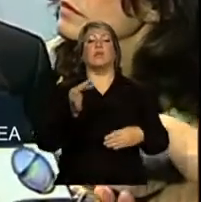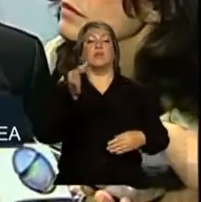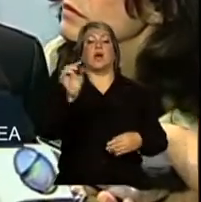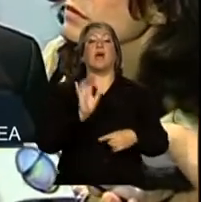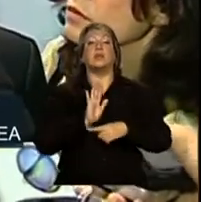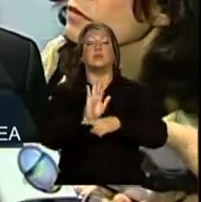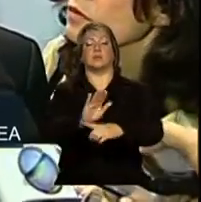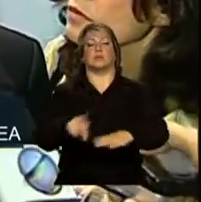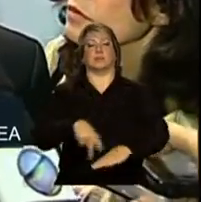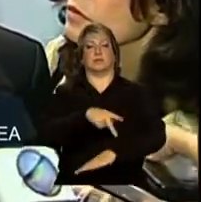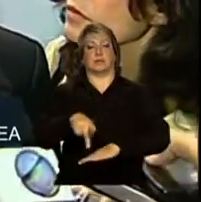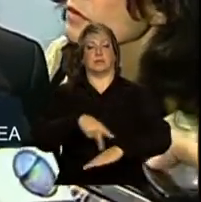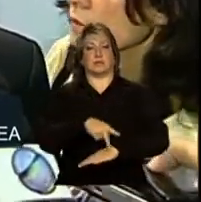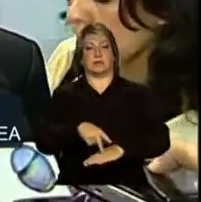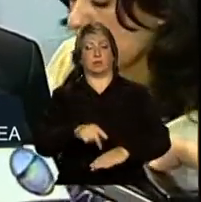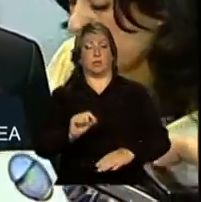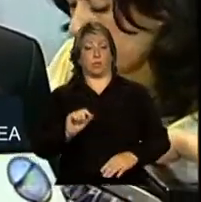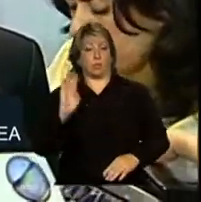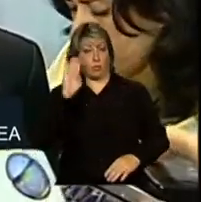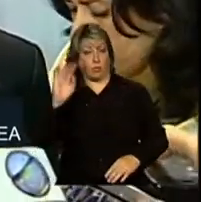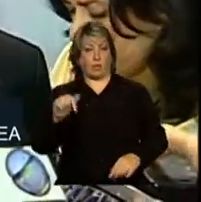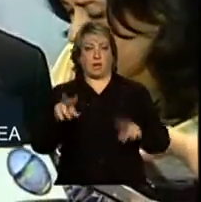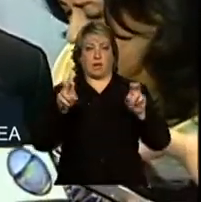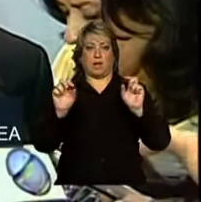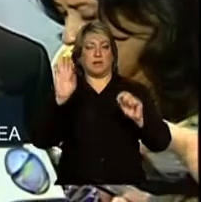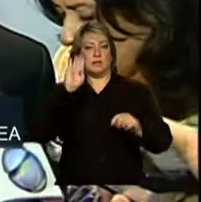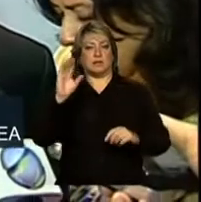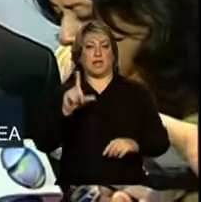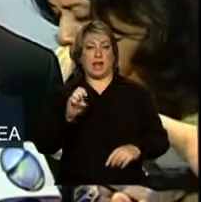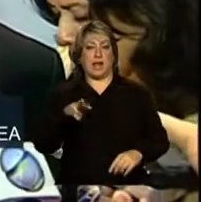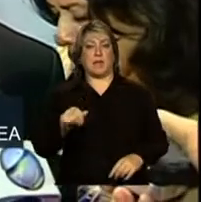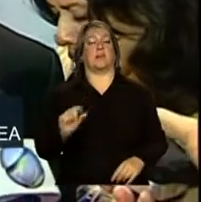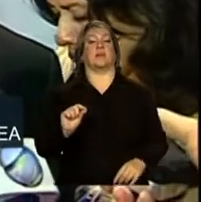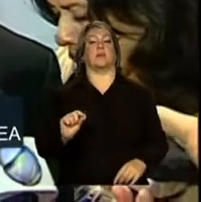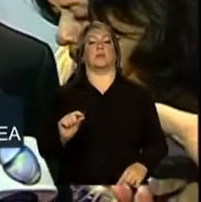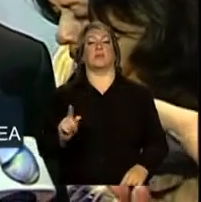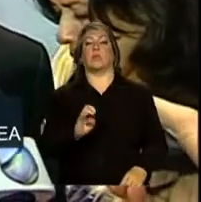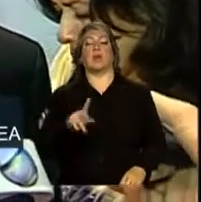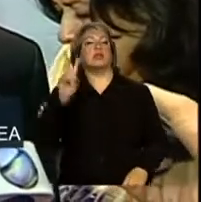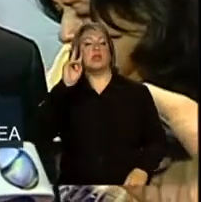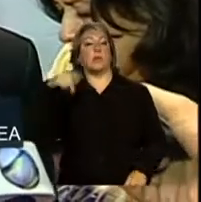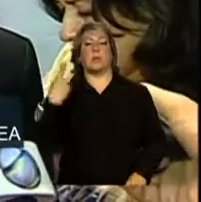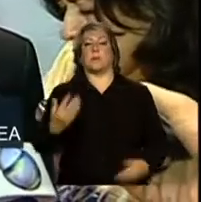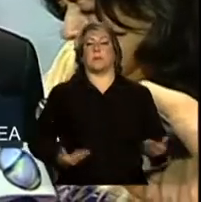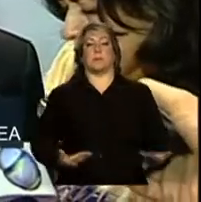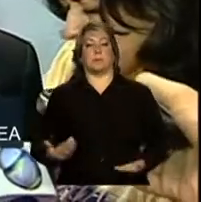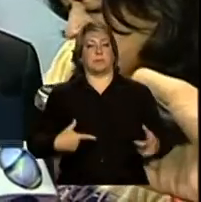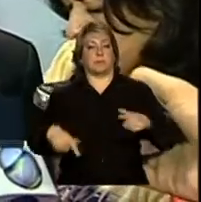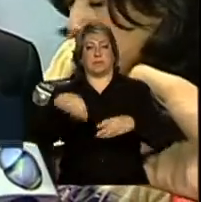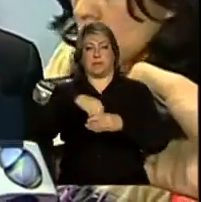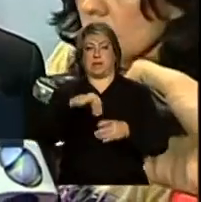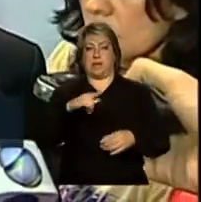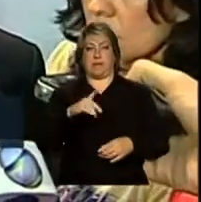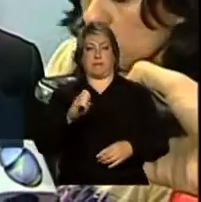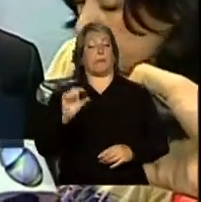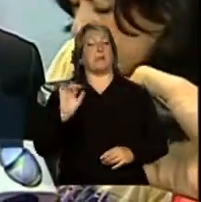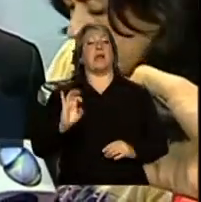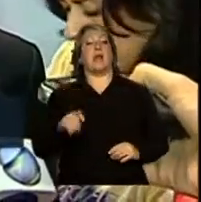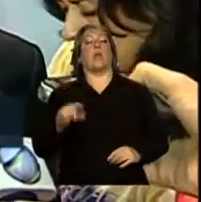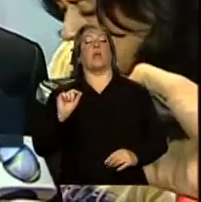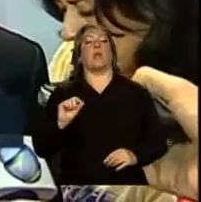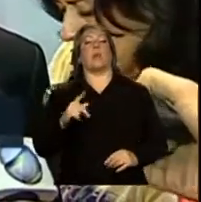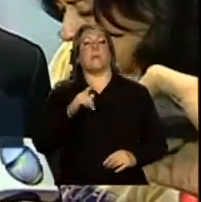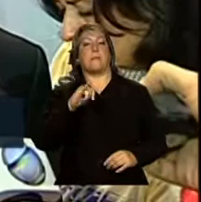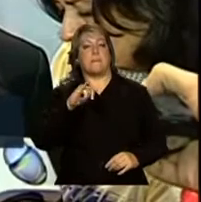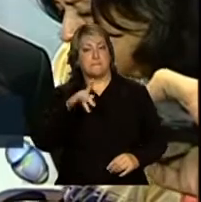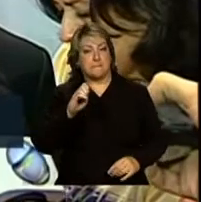o país. Quer dizer, o lema não é, em relação inclusive aos funcionários do IPEA, não é o que o IPEA pode fazer por cada funcionário,